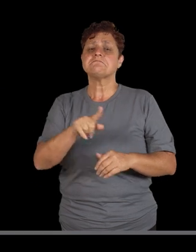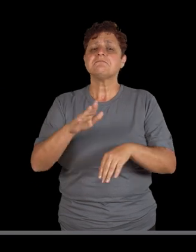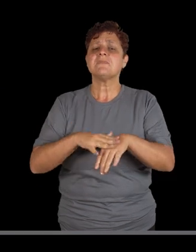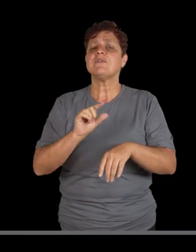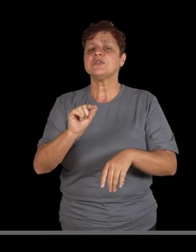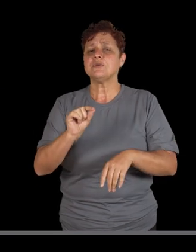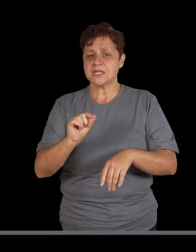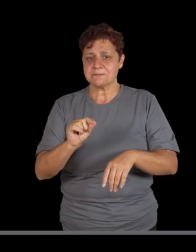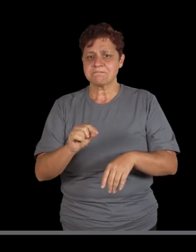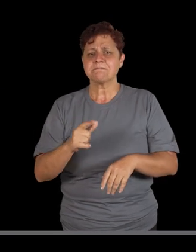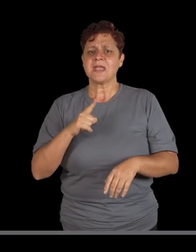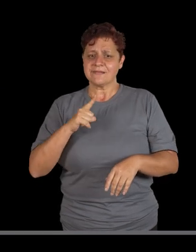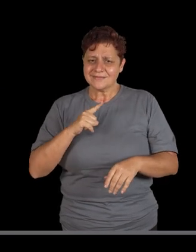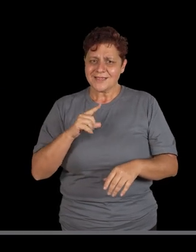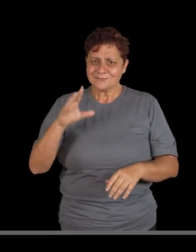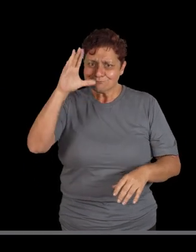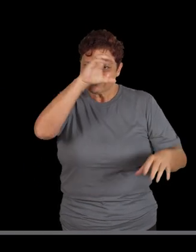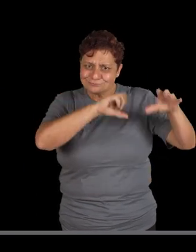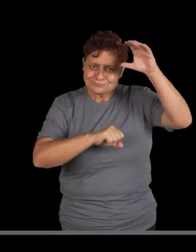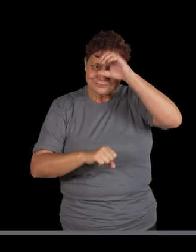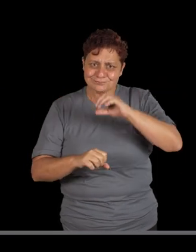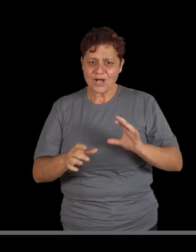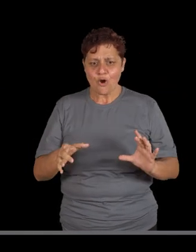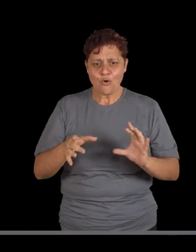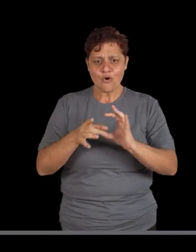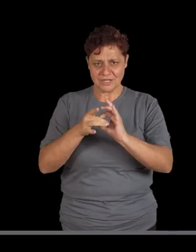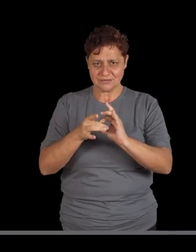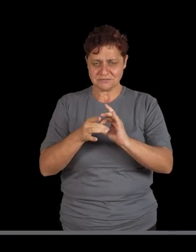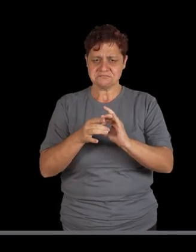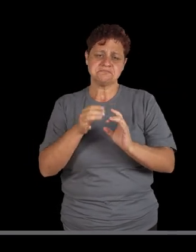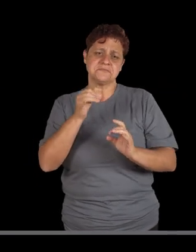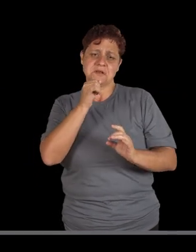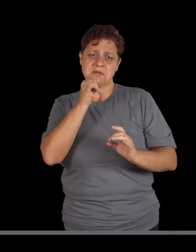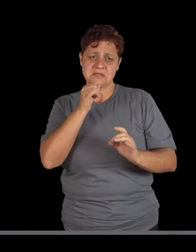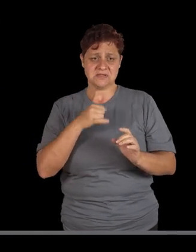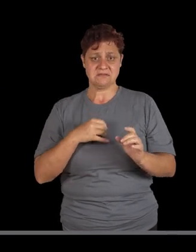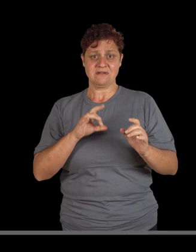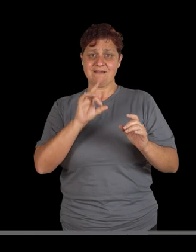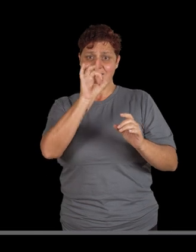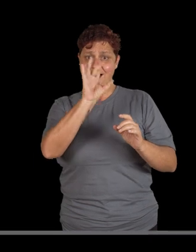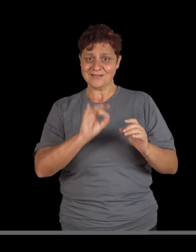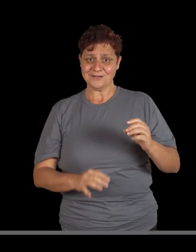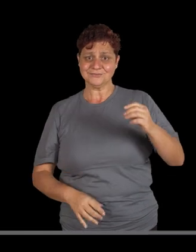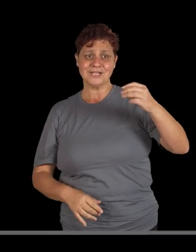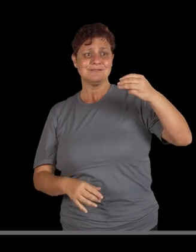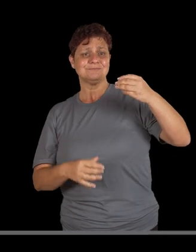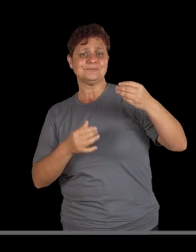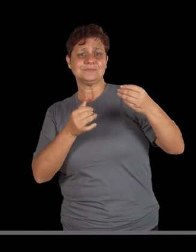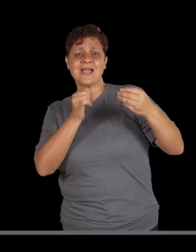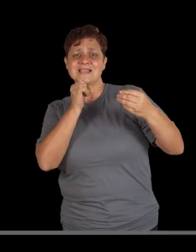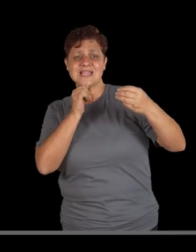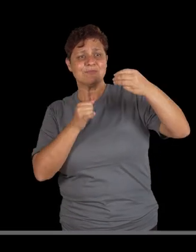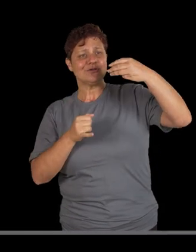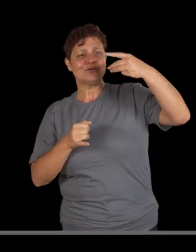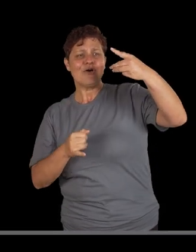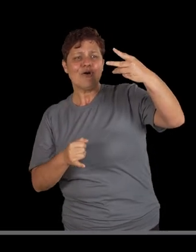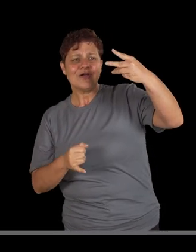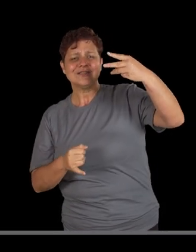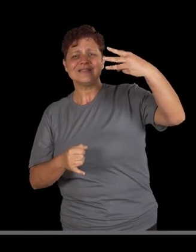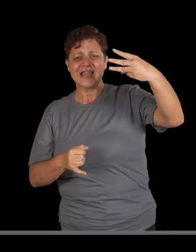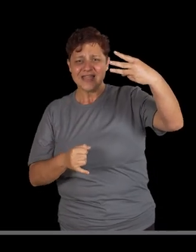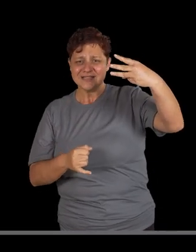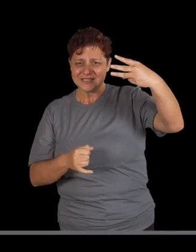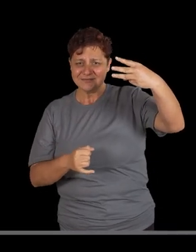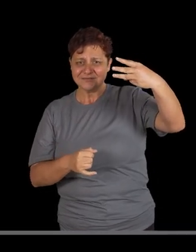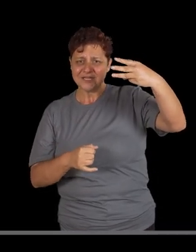fazer? Você vai pegar esses conectores, pra cada conector eu vou dar um ou dois exemplos, você usa a nota embaixo desse conector